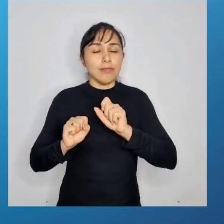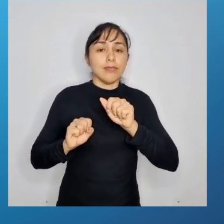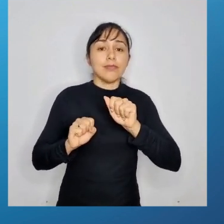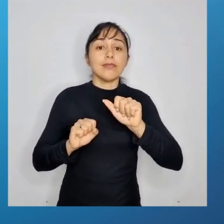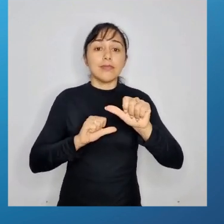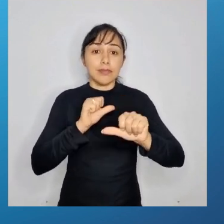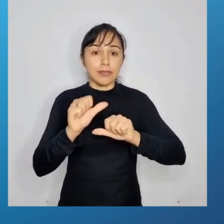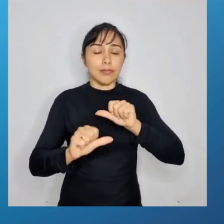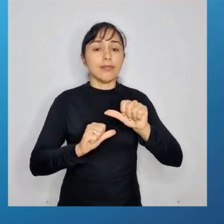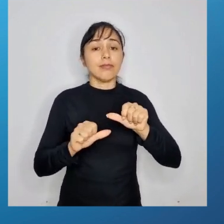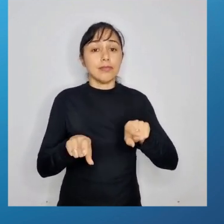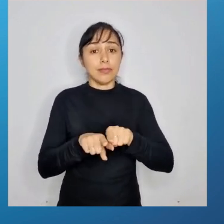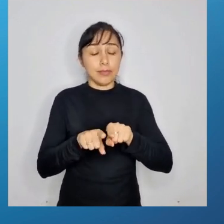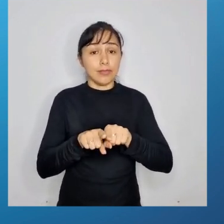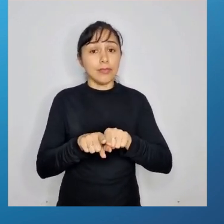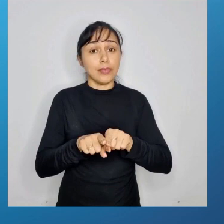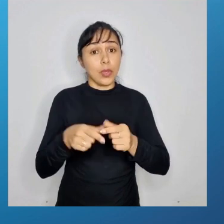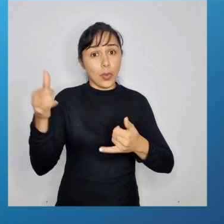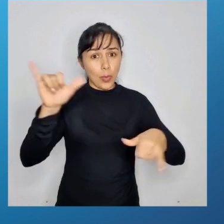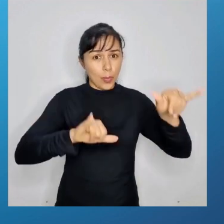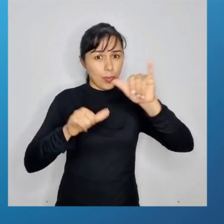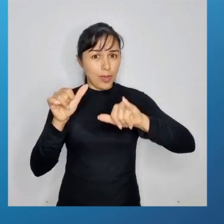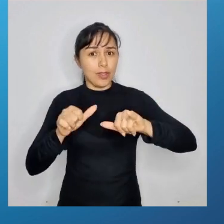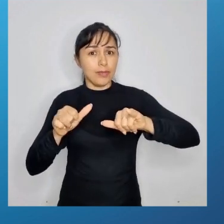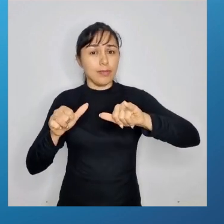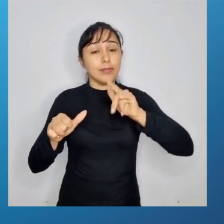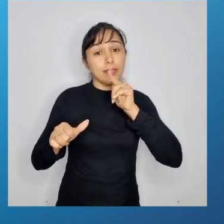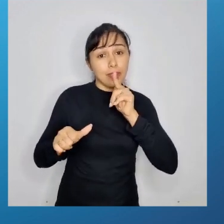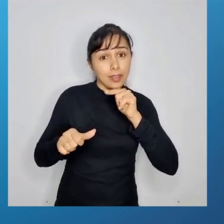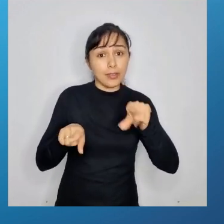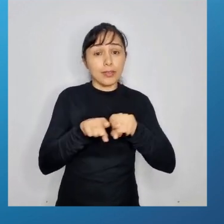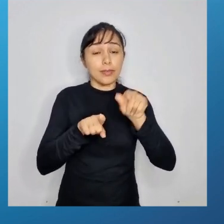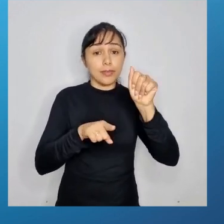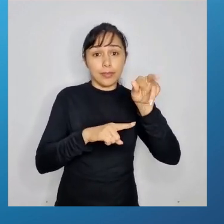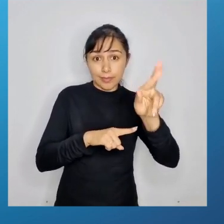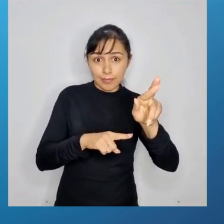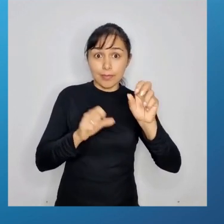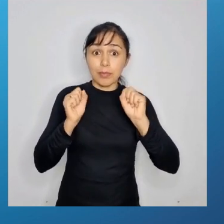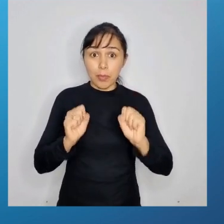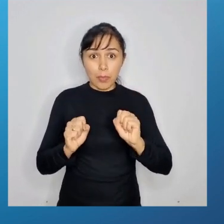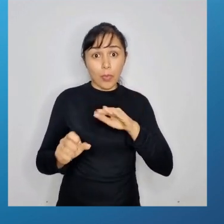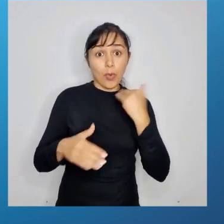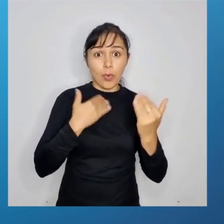ar afetam esse processo, o que pode levar à morte de muitos animais.